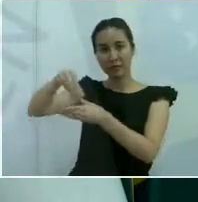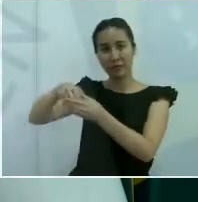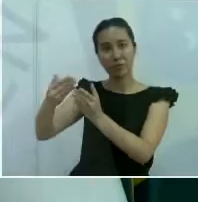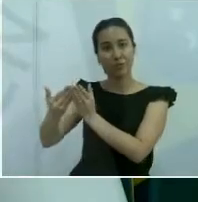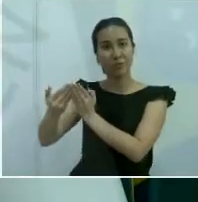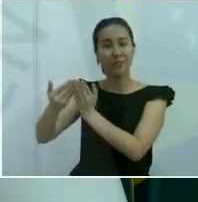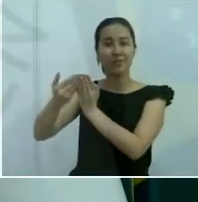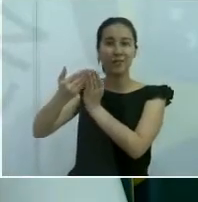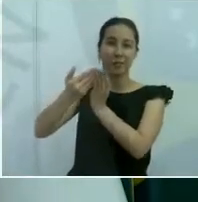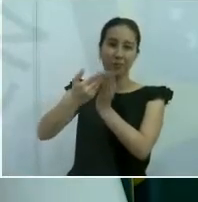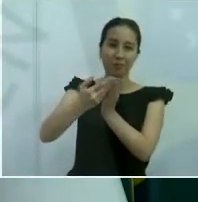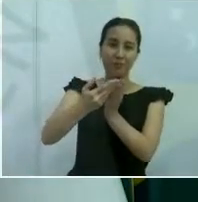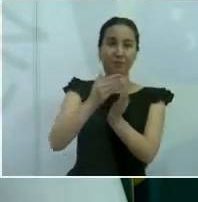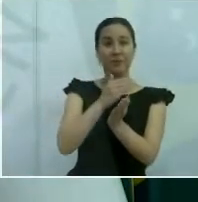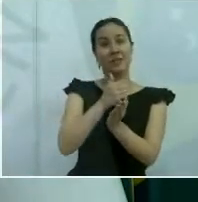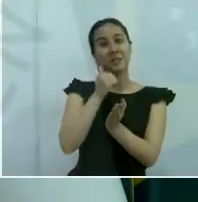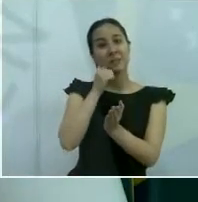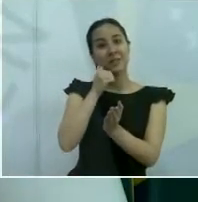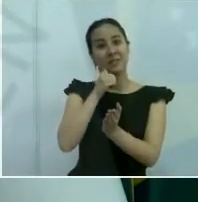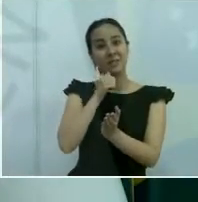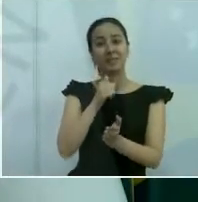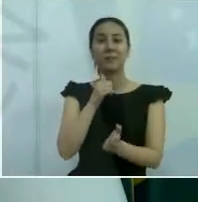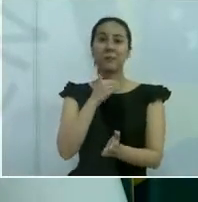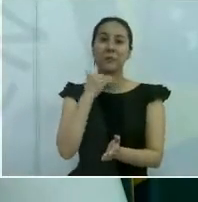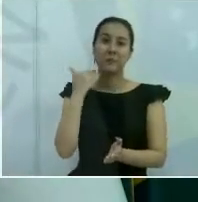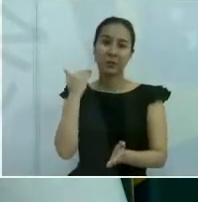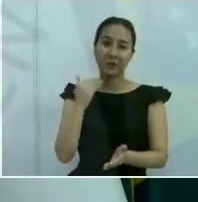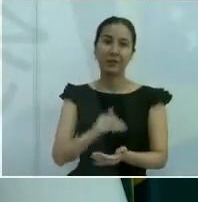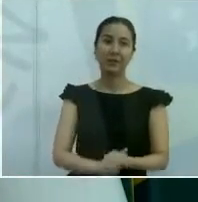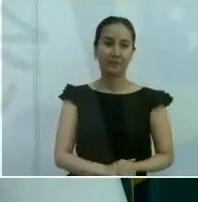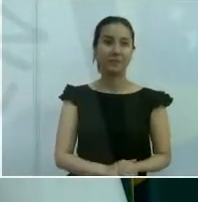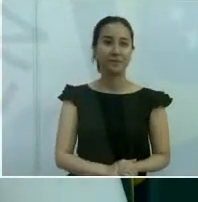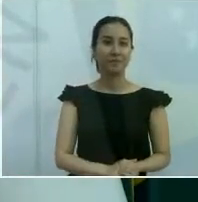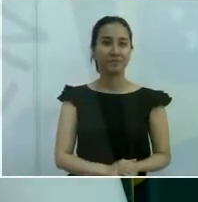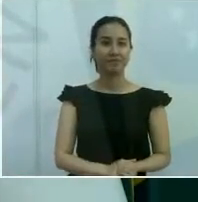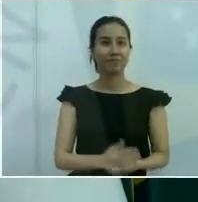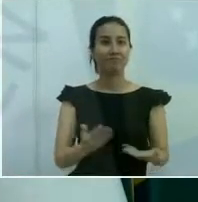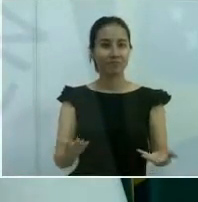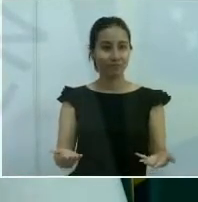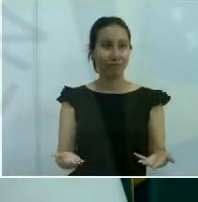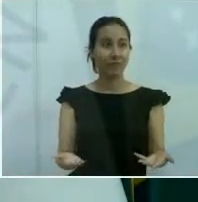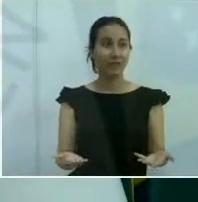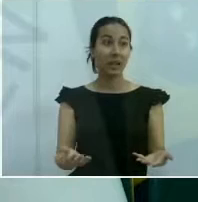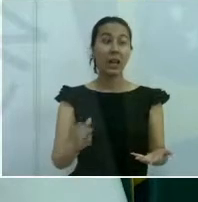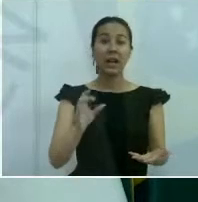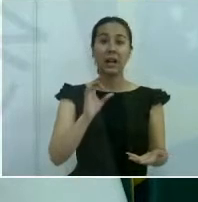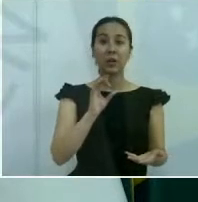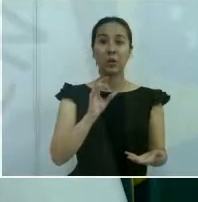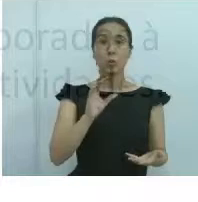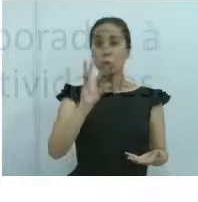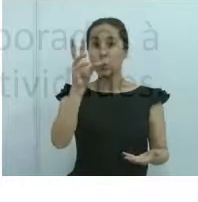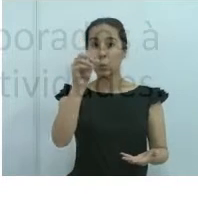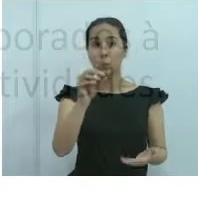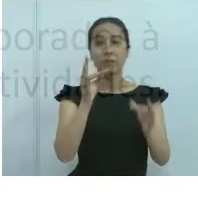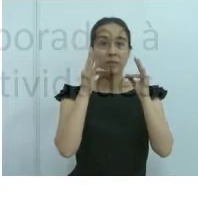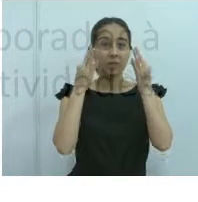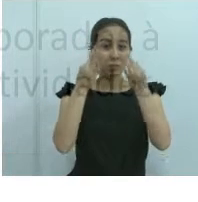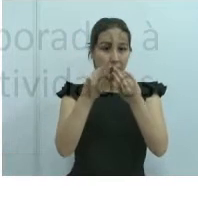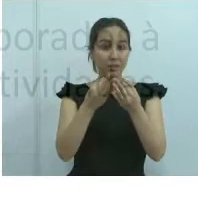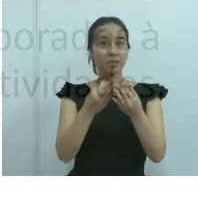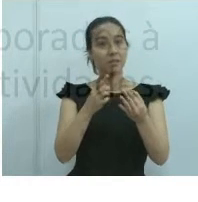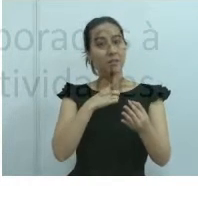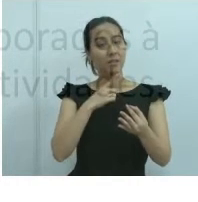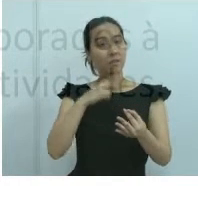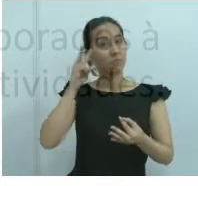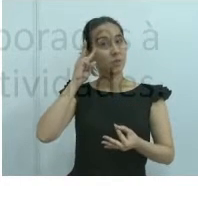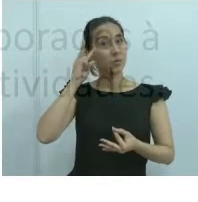dessa é bom que olha foi sensacional a silves e conta sua história a terceira parte da viagem de um juiz de fora por opção